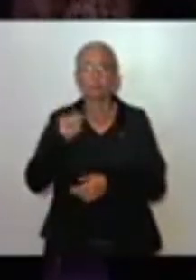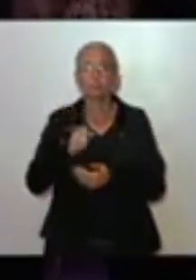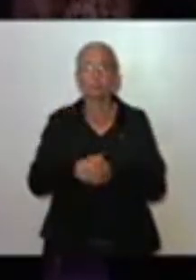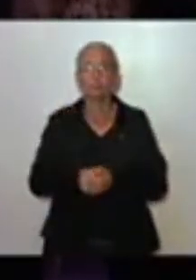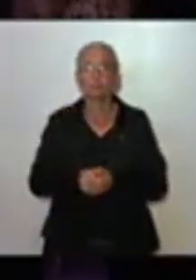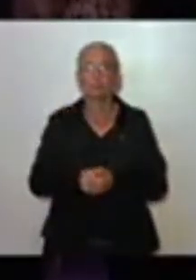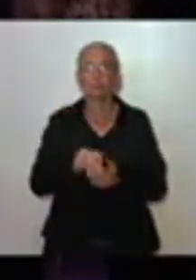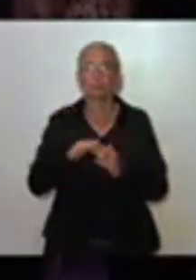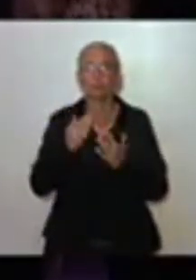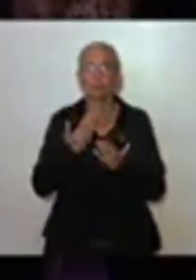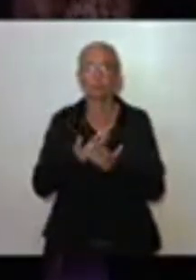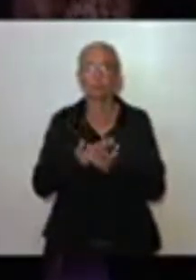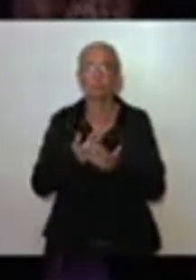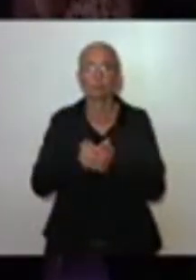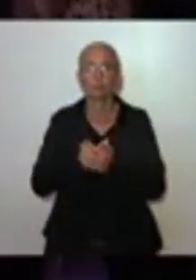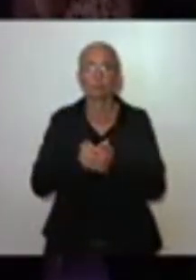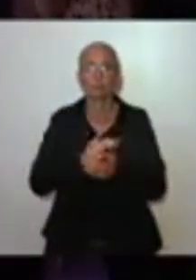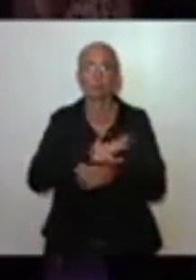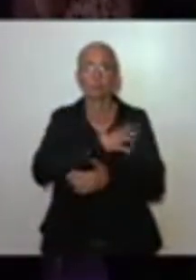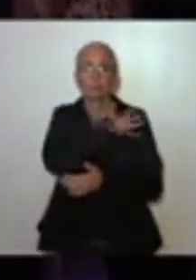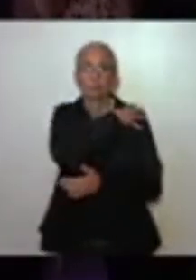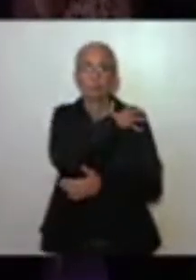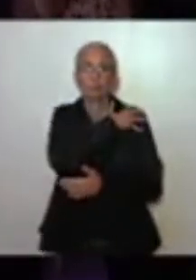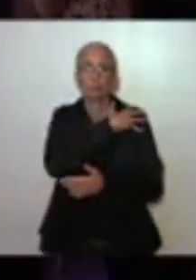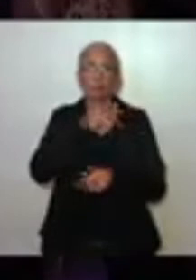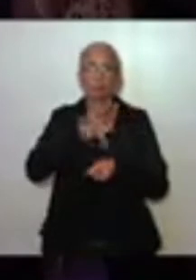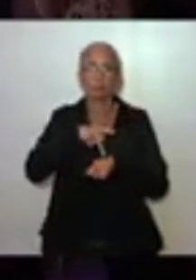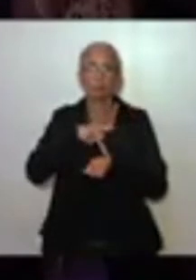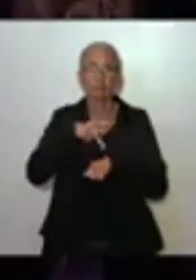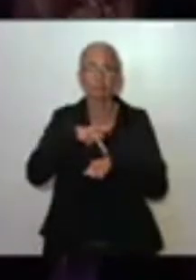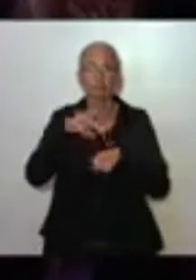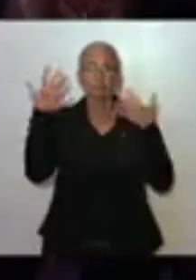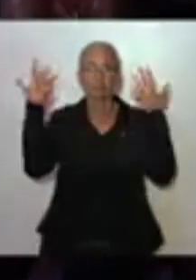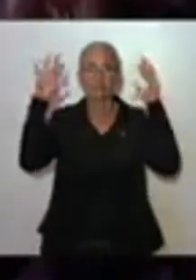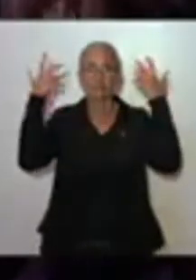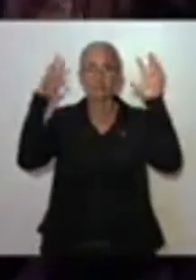pessoa o Colégio cívico-militar São Pedro da Aldeia